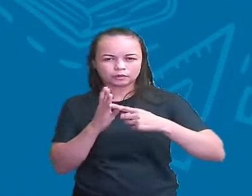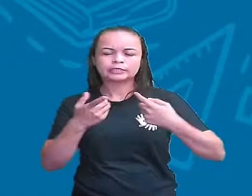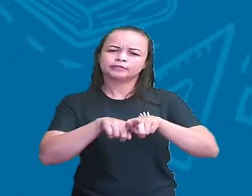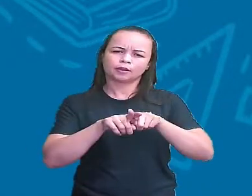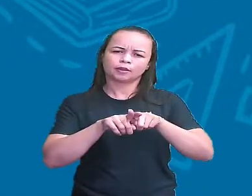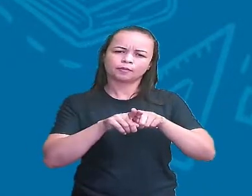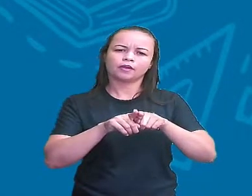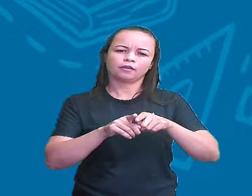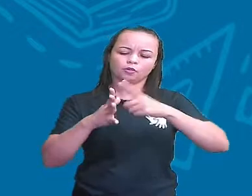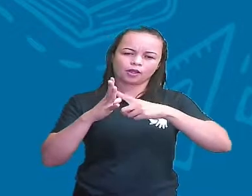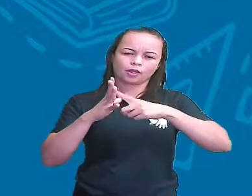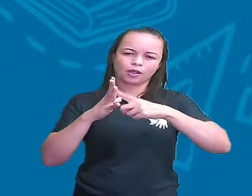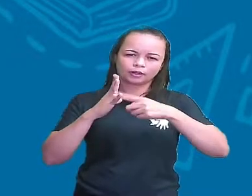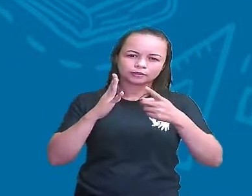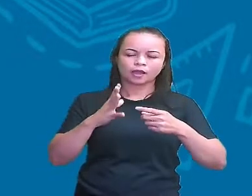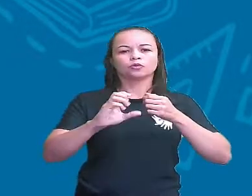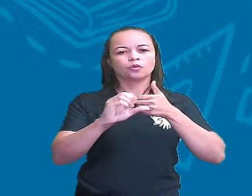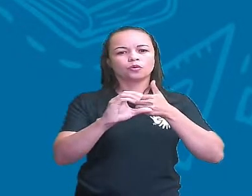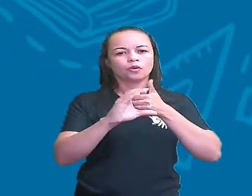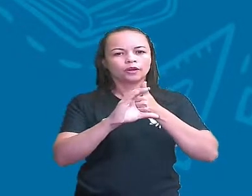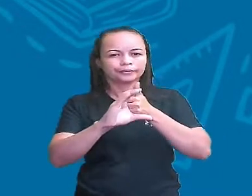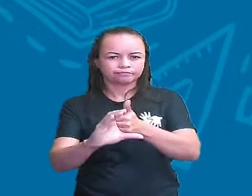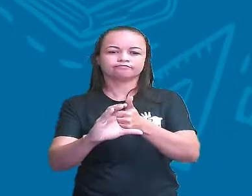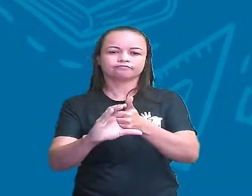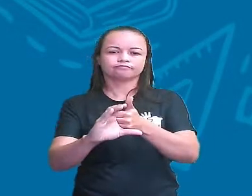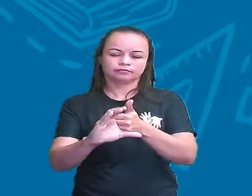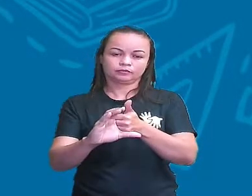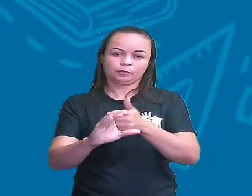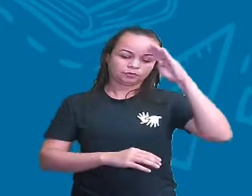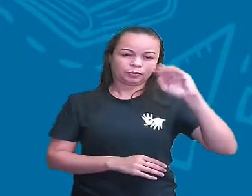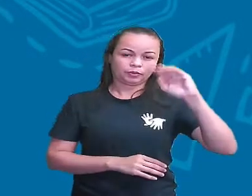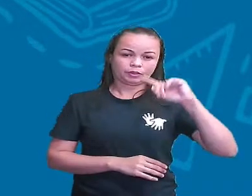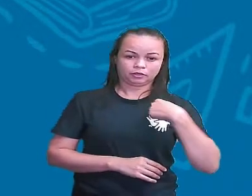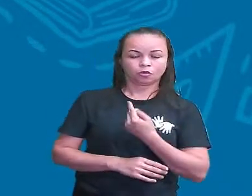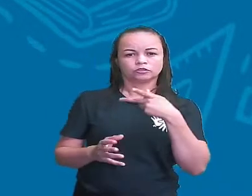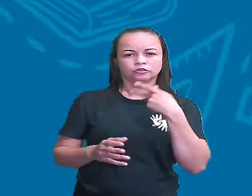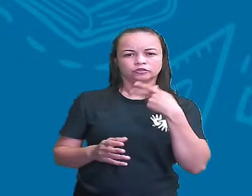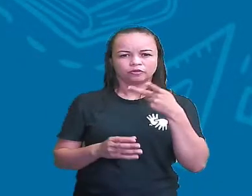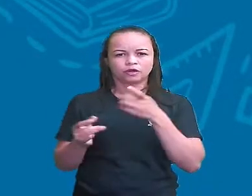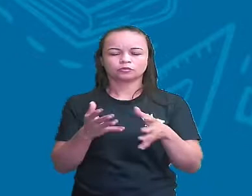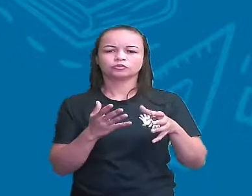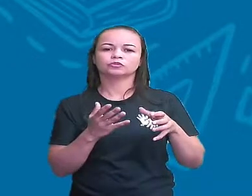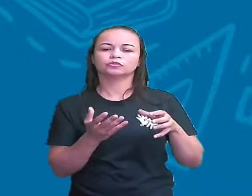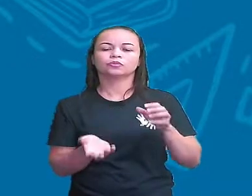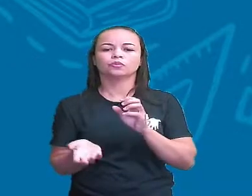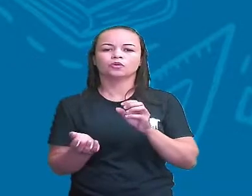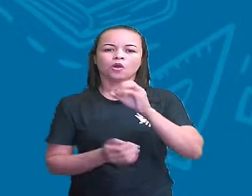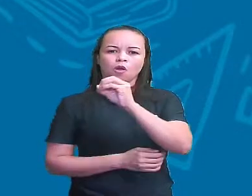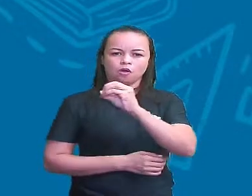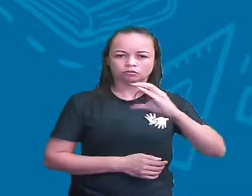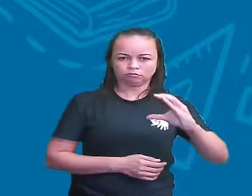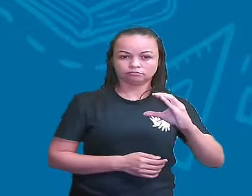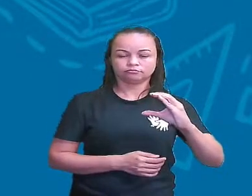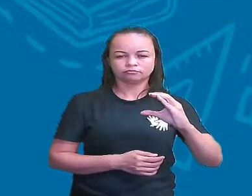cristão, né? Que principalmente nós que moramos no Ocidente, né, geograficamente falando, em parte do mundo, né, ele se